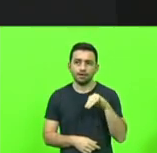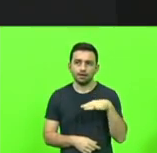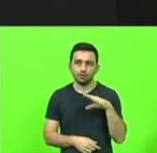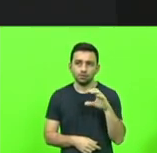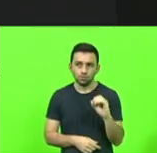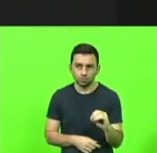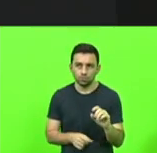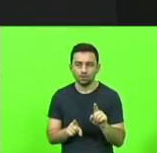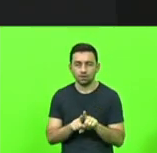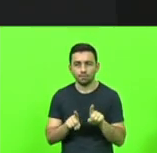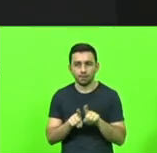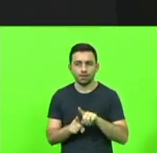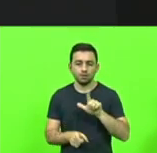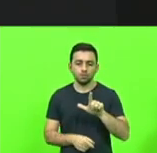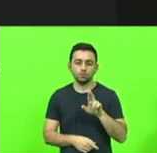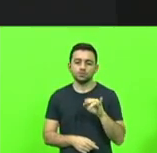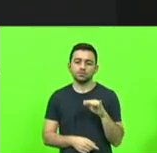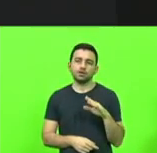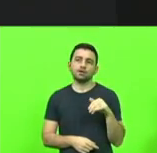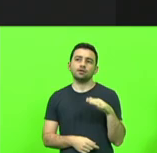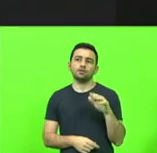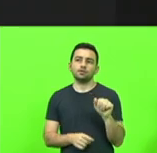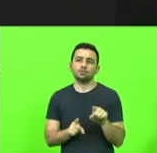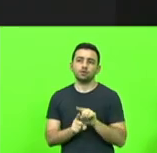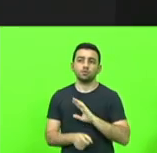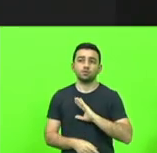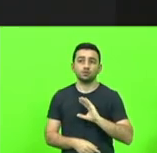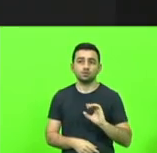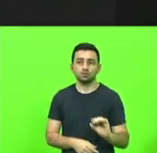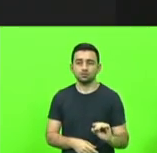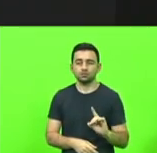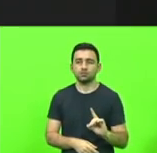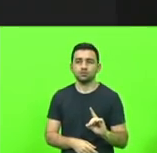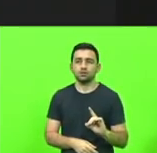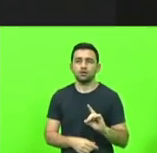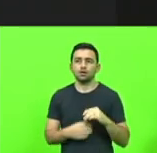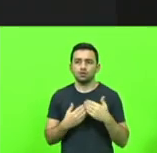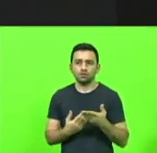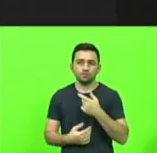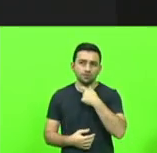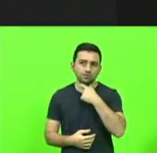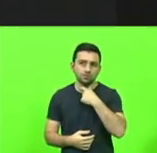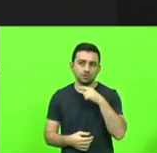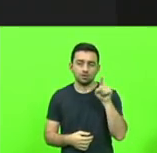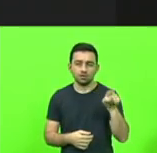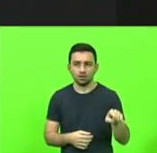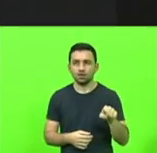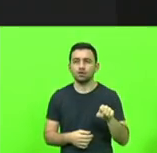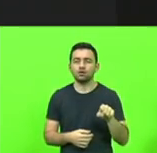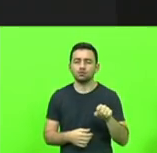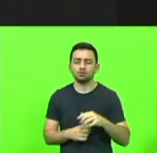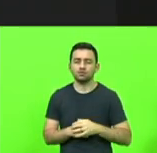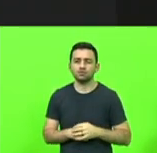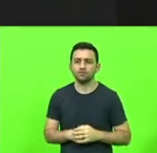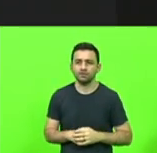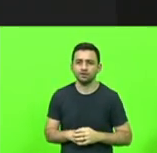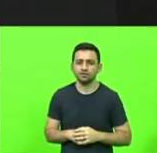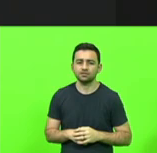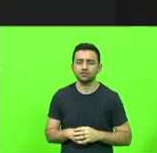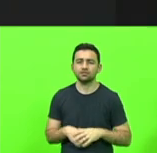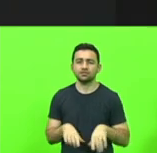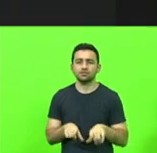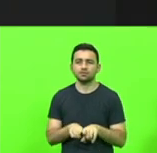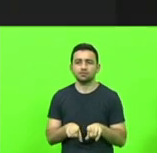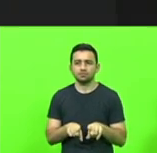Luciana. A coordenação do curso de fonoaudiologia da Univale de Itajaí, Indiara de Mesquita